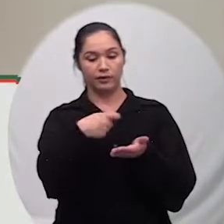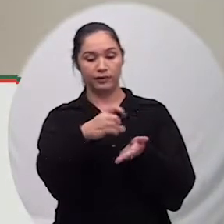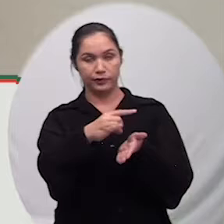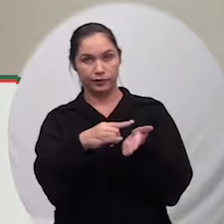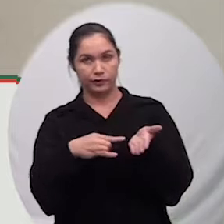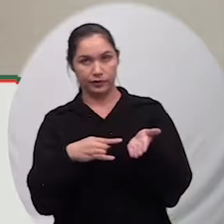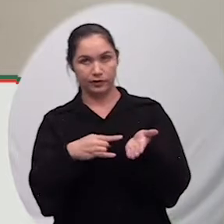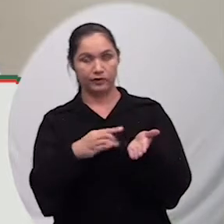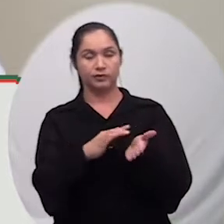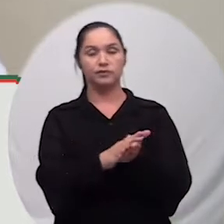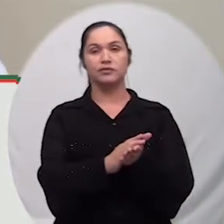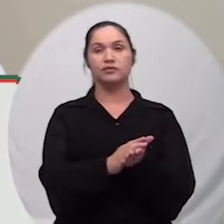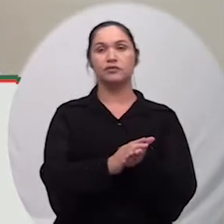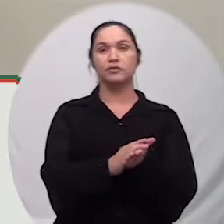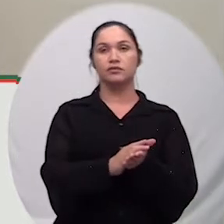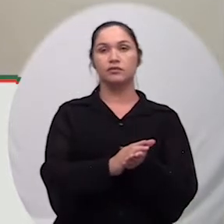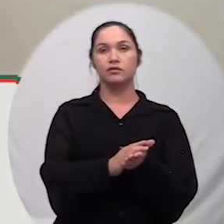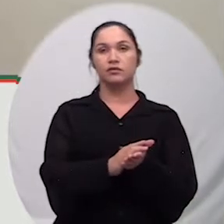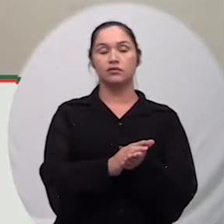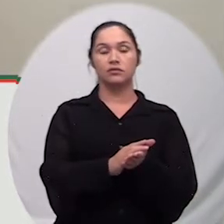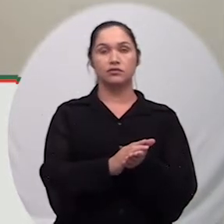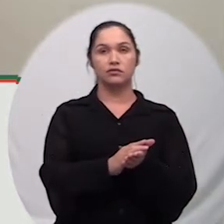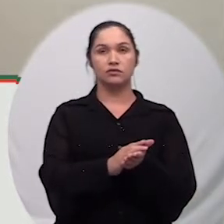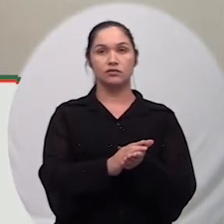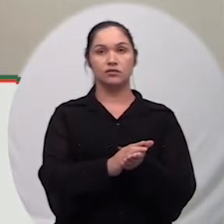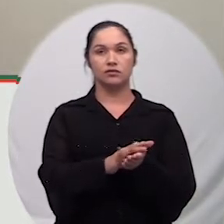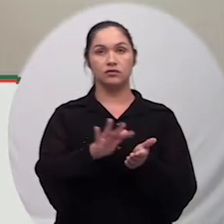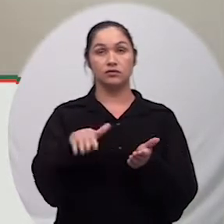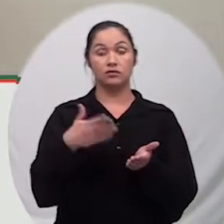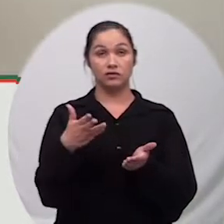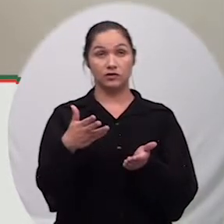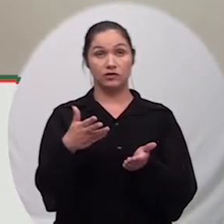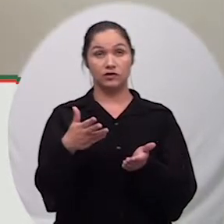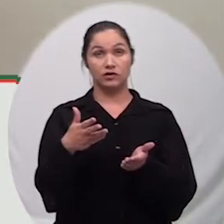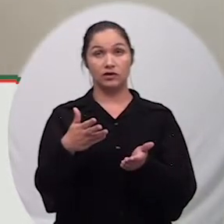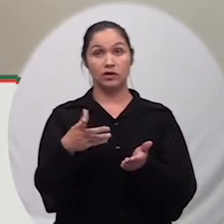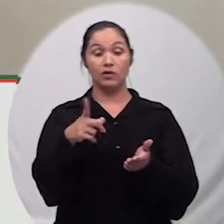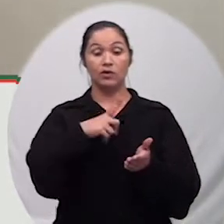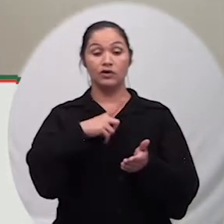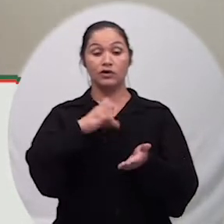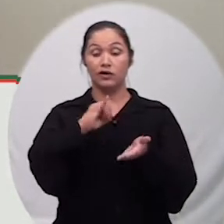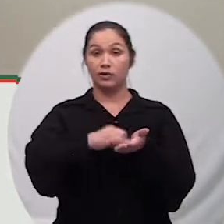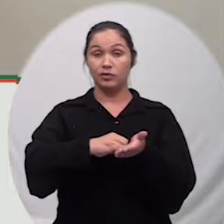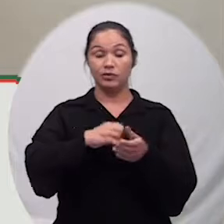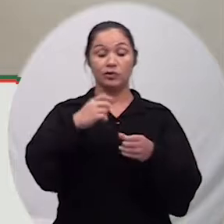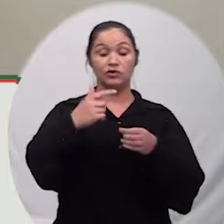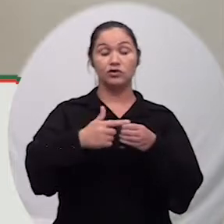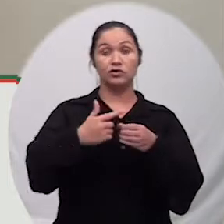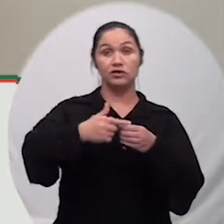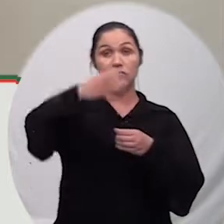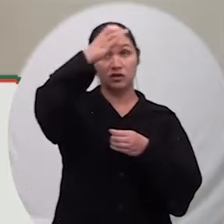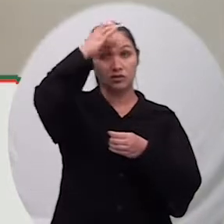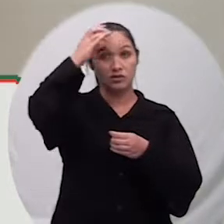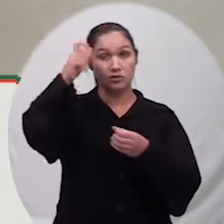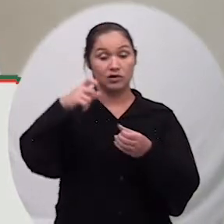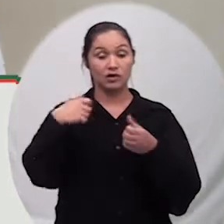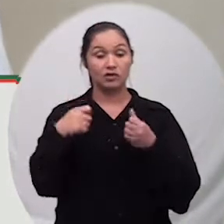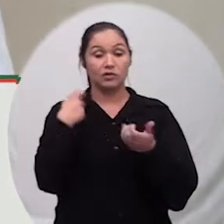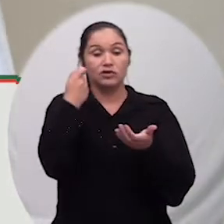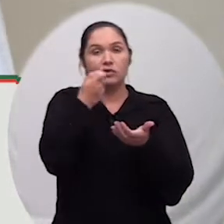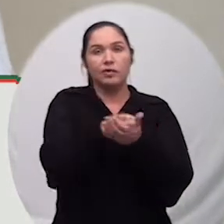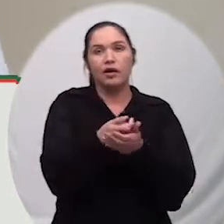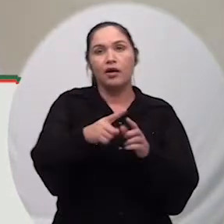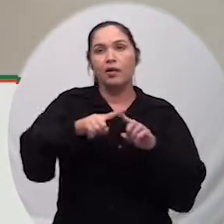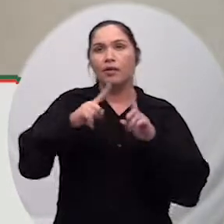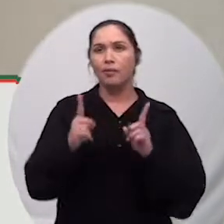de serviço e eu recolho a taxa municipal. Todos os lugares são assim. Não sei por que os